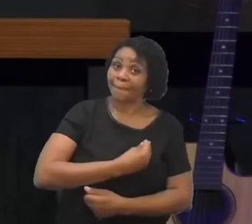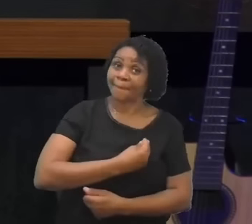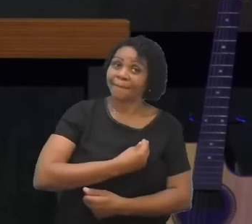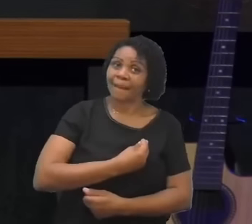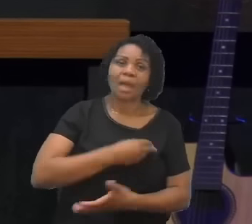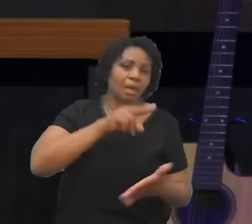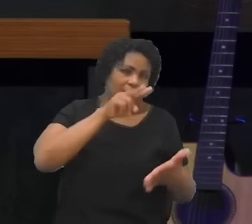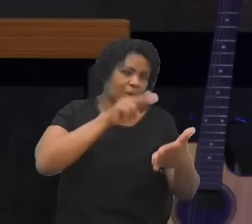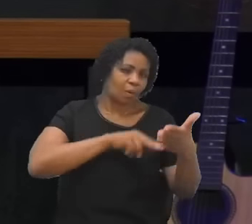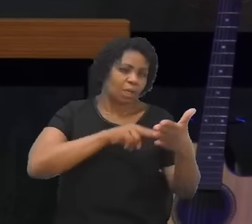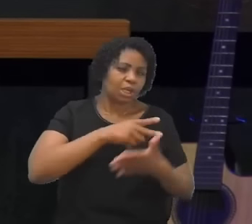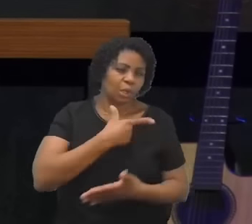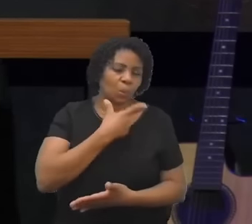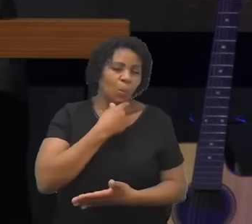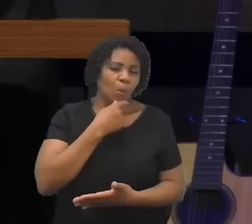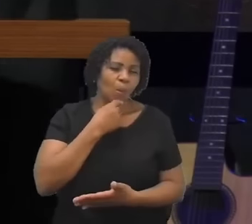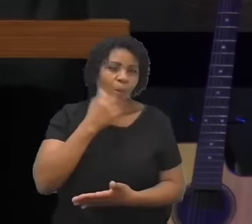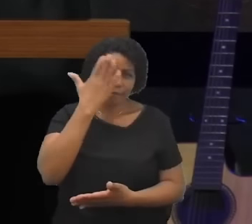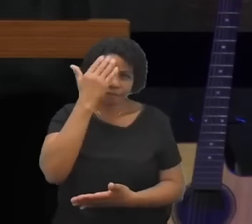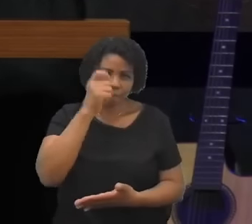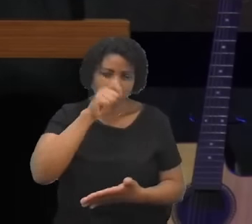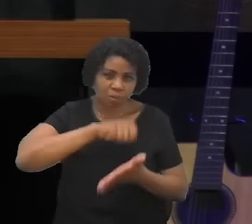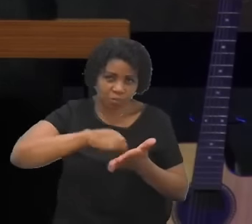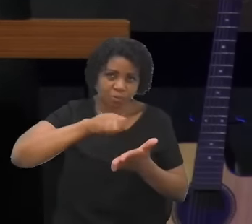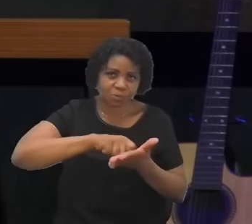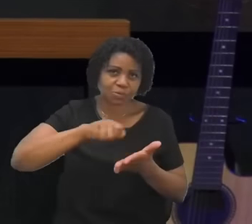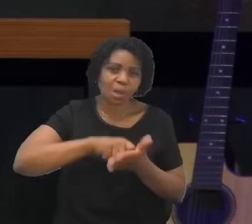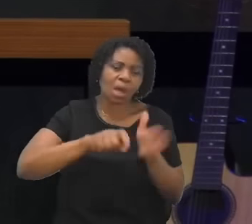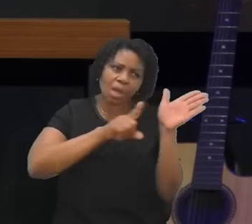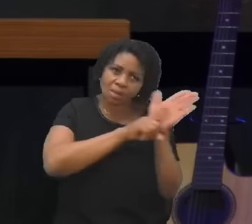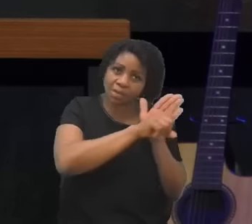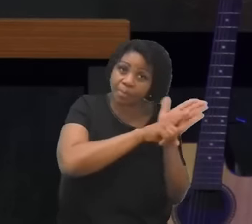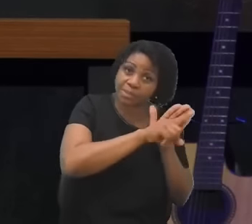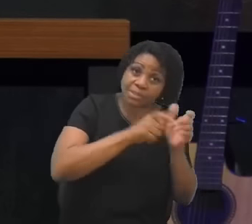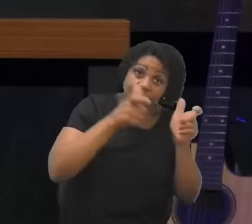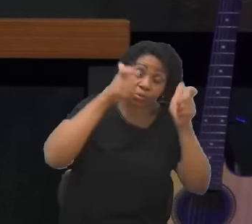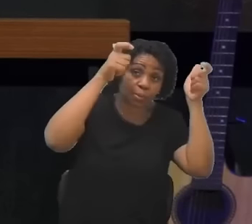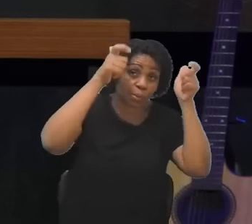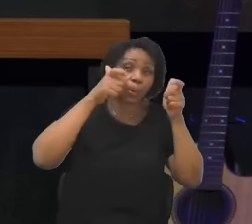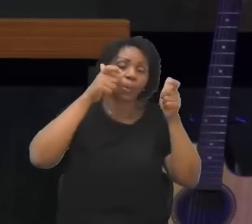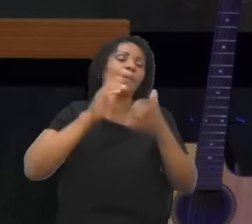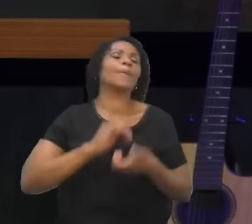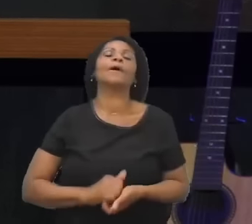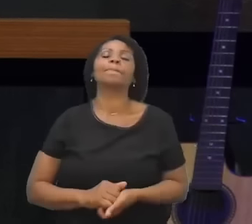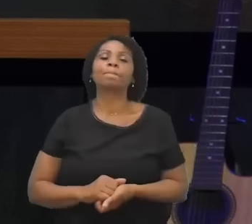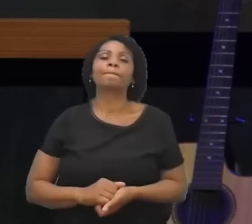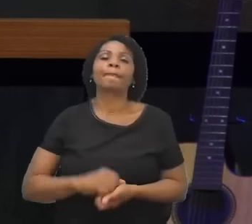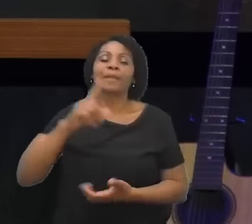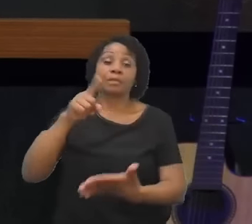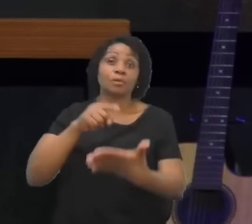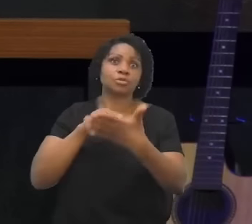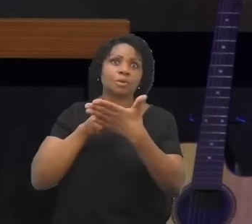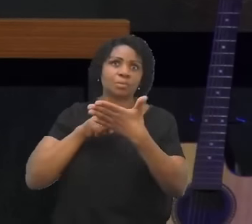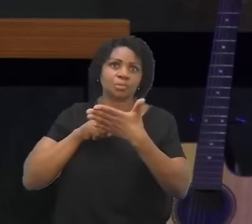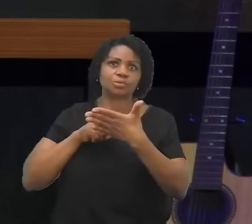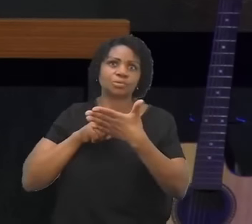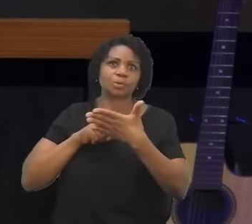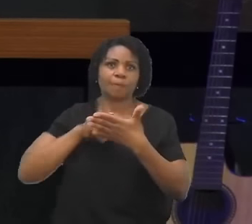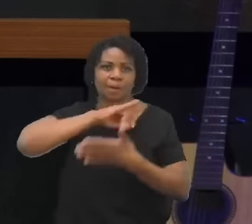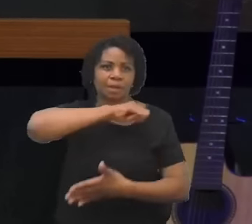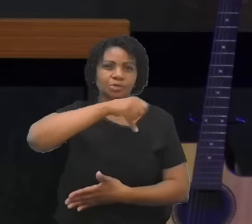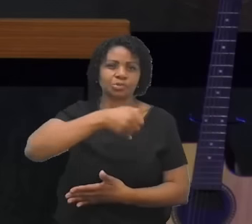li um historiador romano. Eu estava pesquisando sobre coroa. Eu falei, quando Deus mostrou isso para